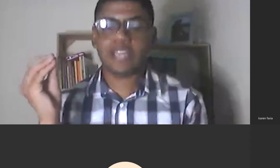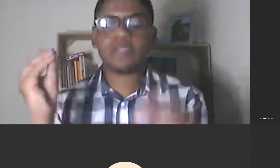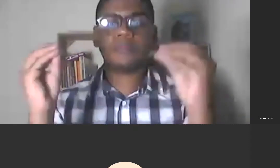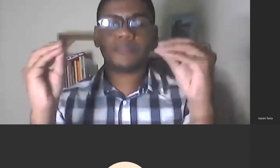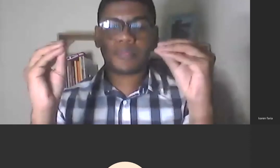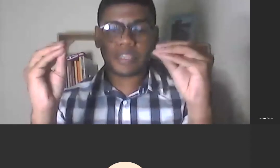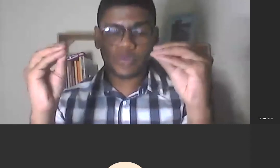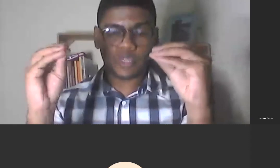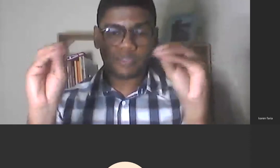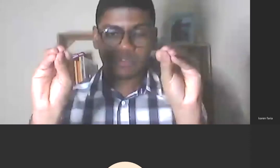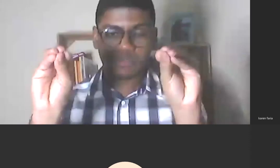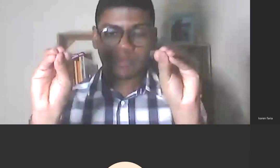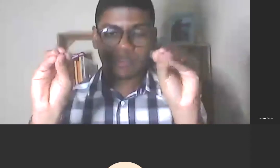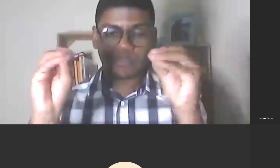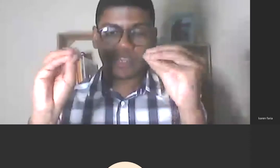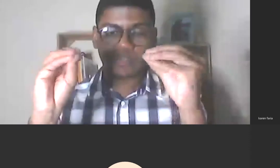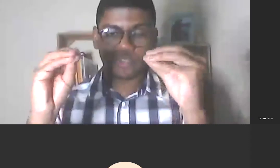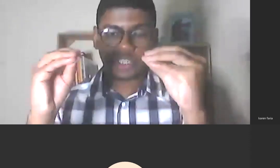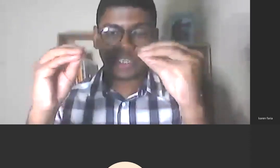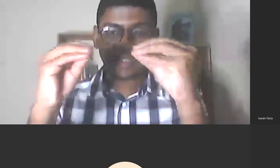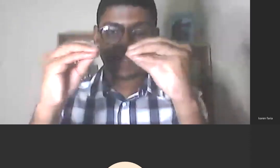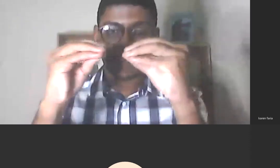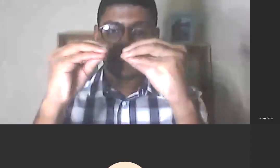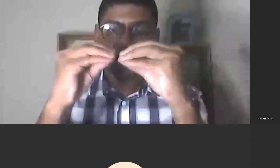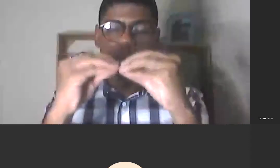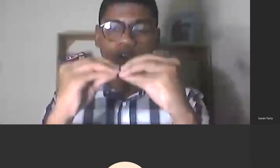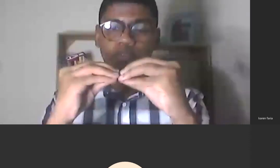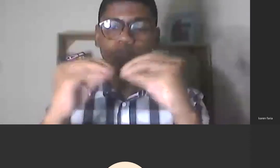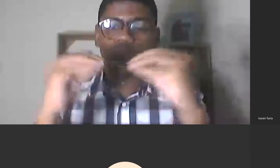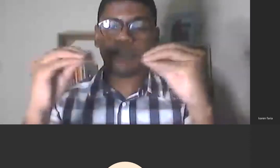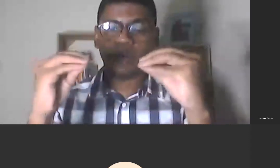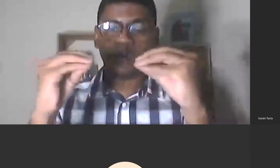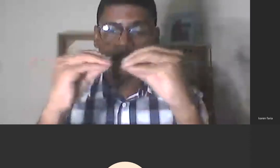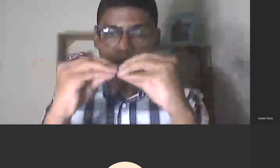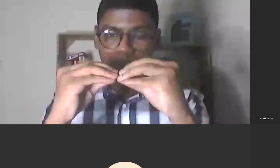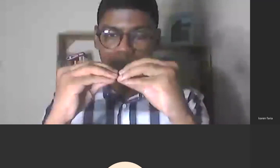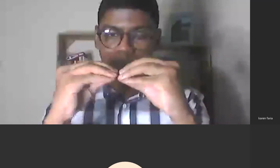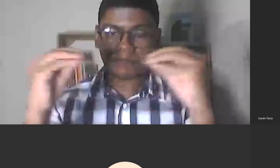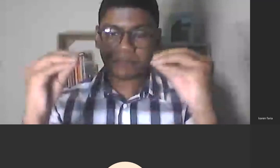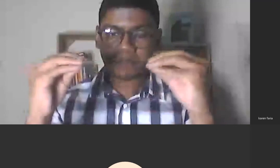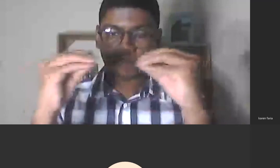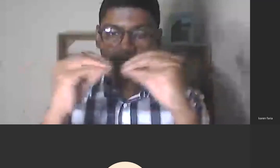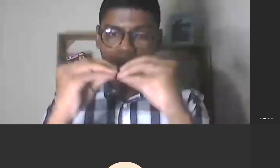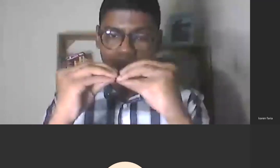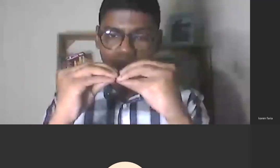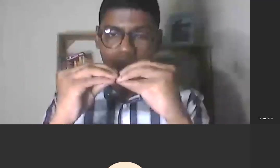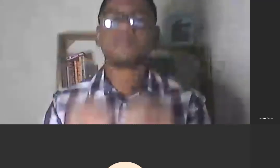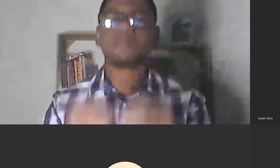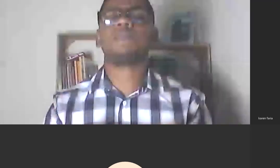beijo selinho, as duas mãos com a ponta dos dedos juntinhas, encosto uma na outra.